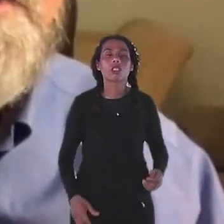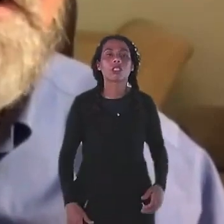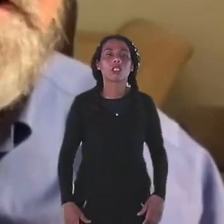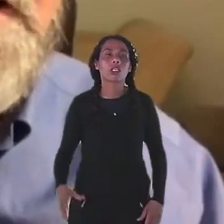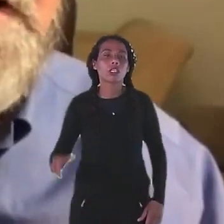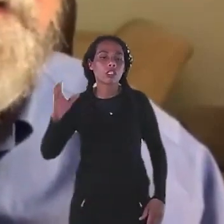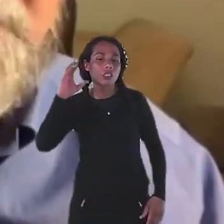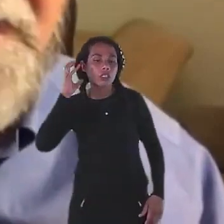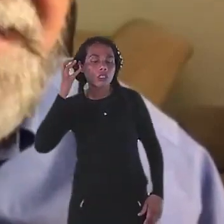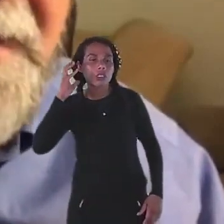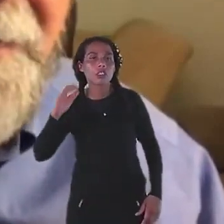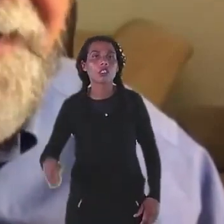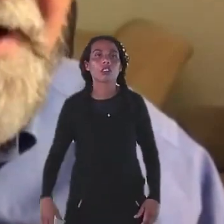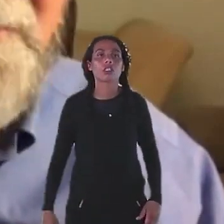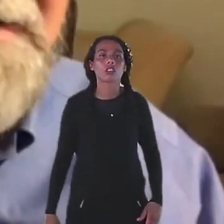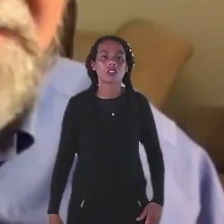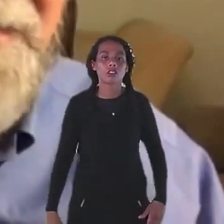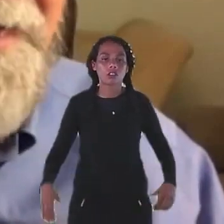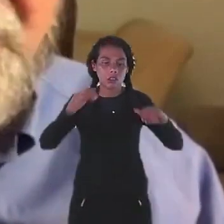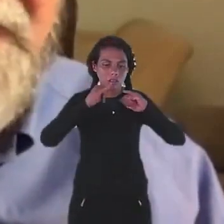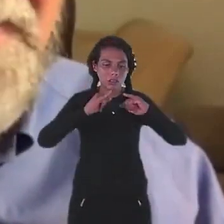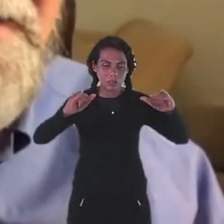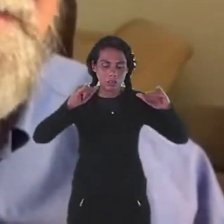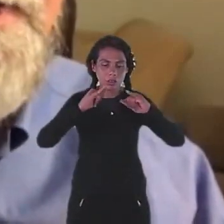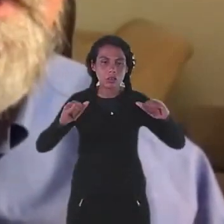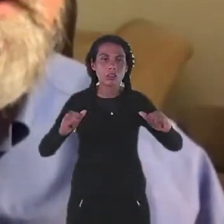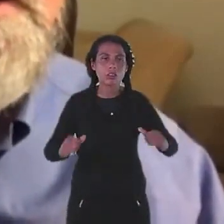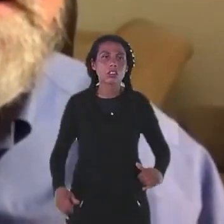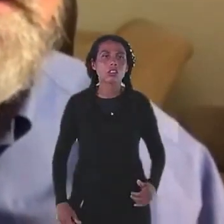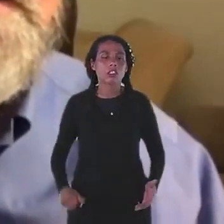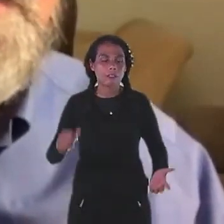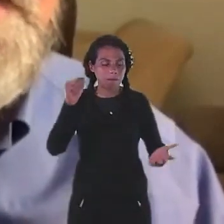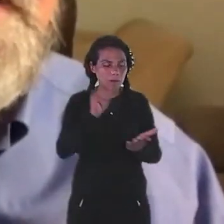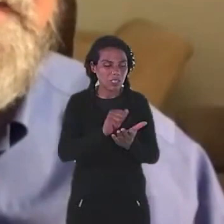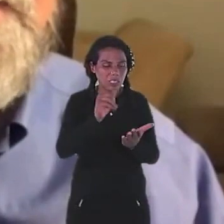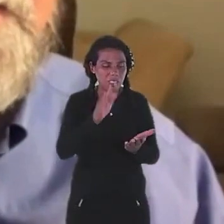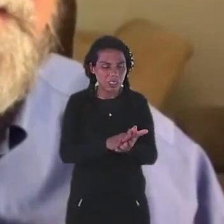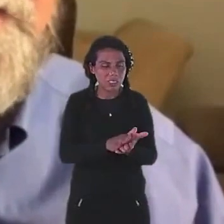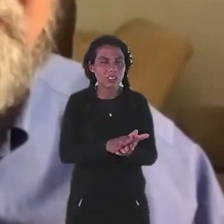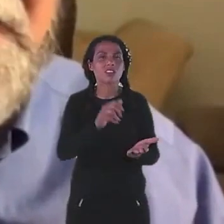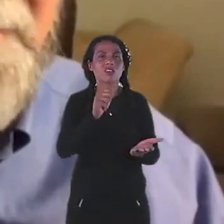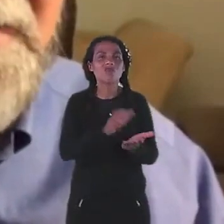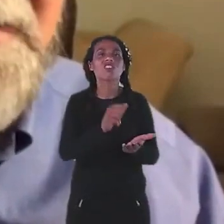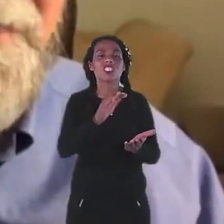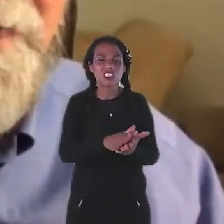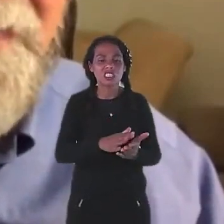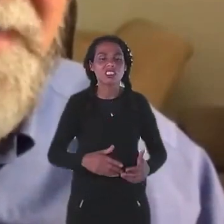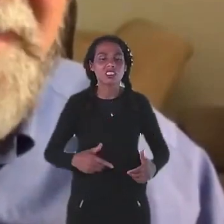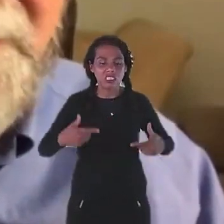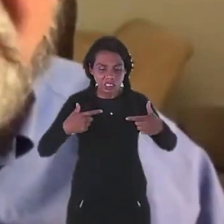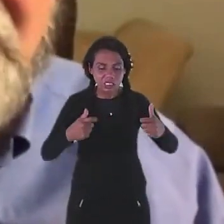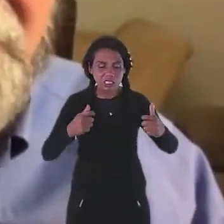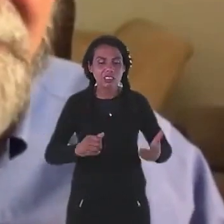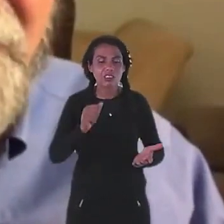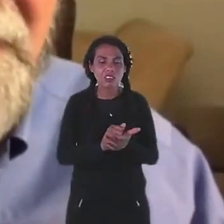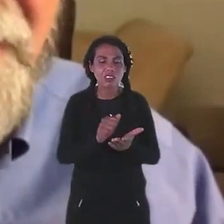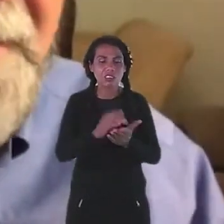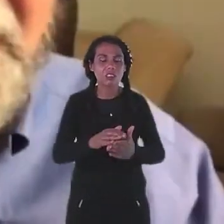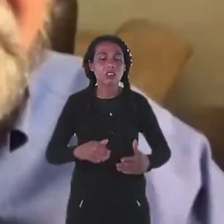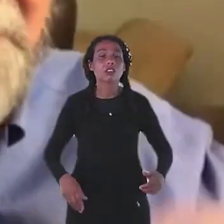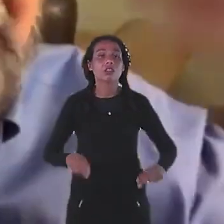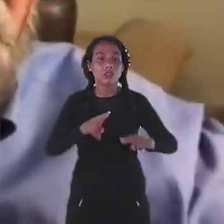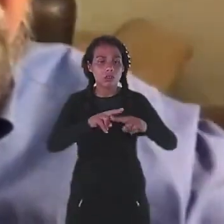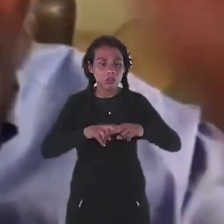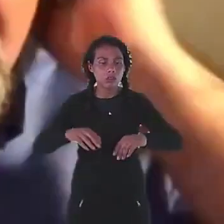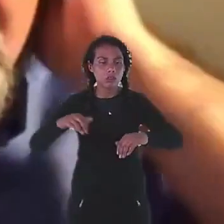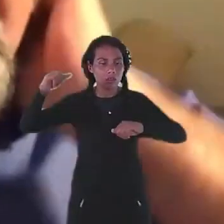vingança final. E os vizinhos saíram matando seus vizinhos, né, os vizinhos Hutus saíram matando os Tutsis que moravam ao seu